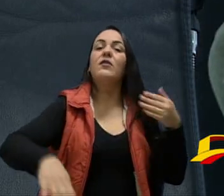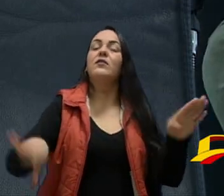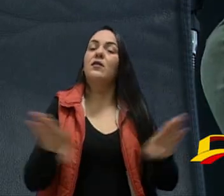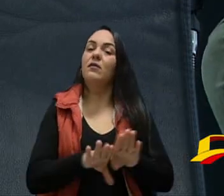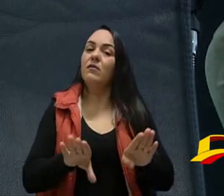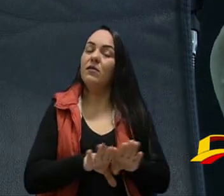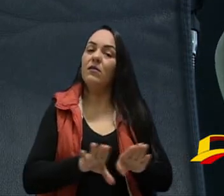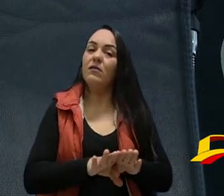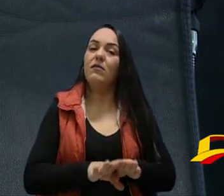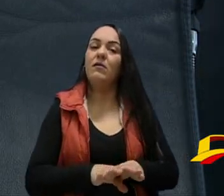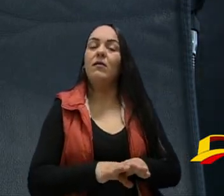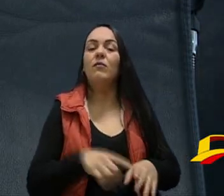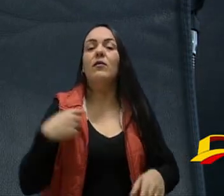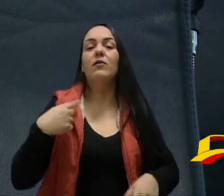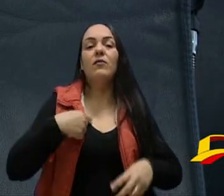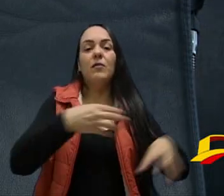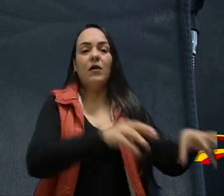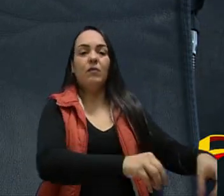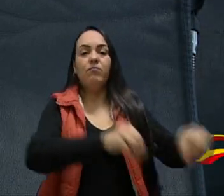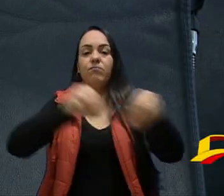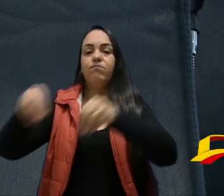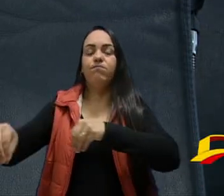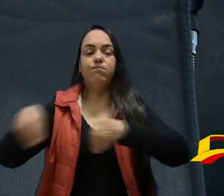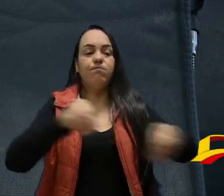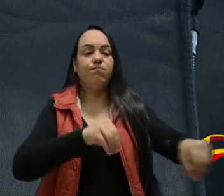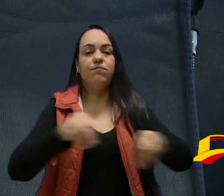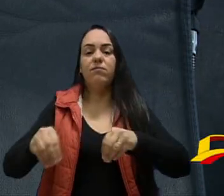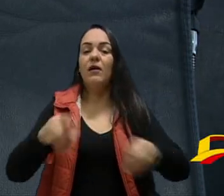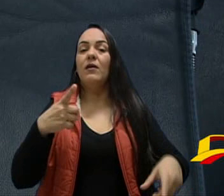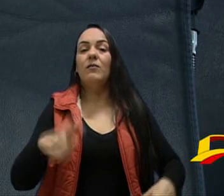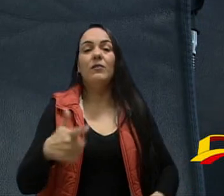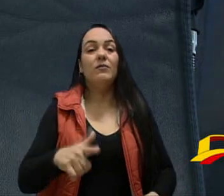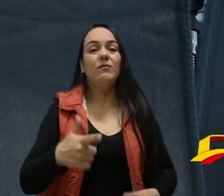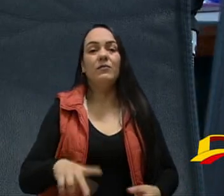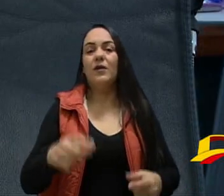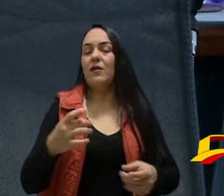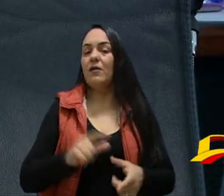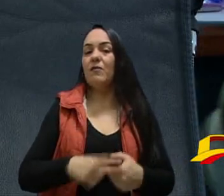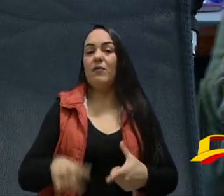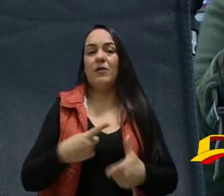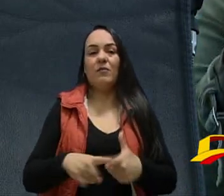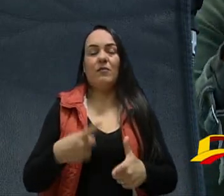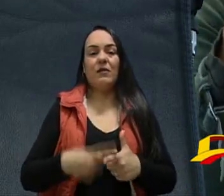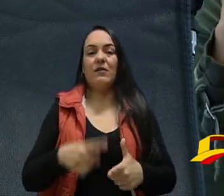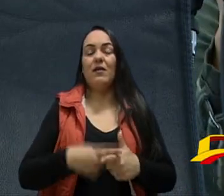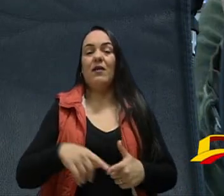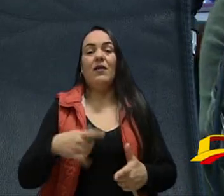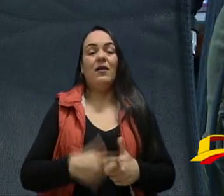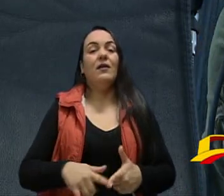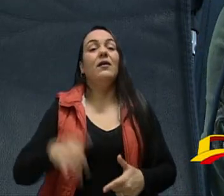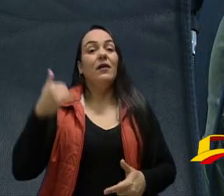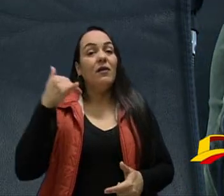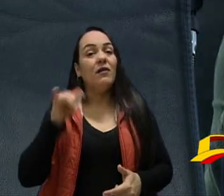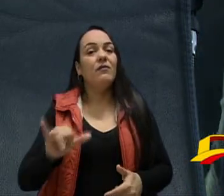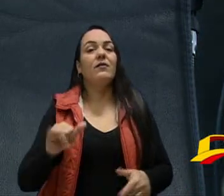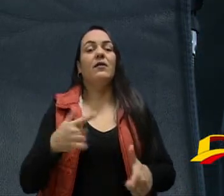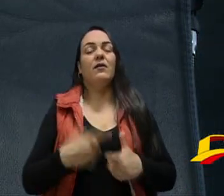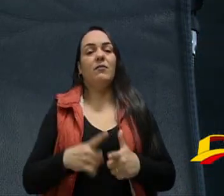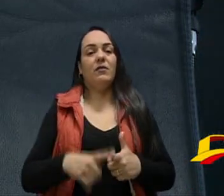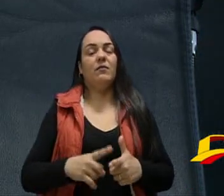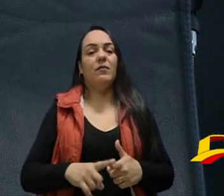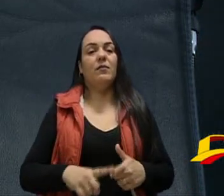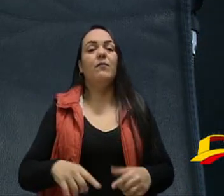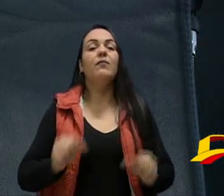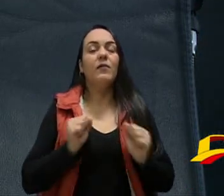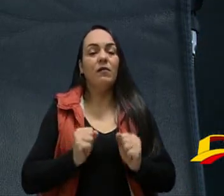muitas vezes realocar um profissional de uma unidade para outra para não deixar desse assistida para evitar que para mantê-la aberta e com o